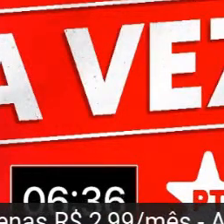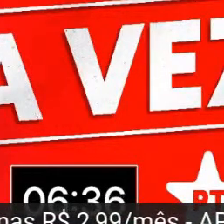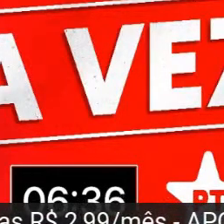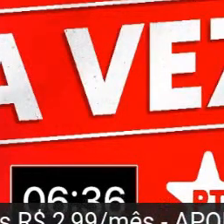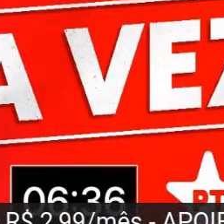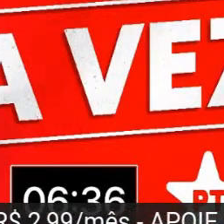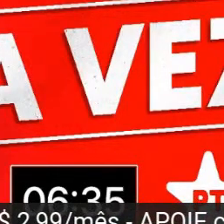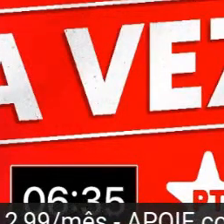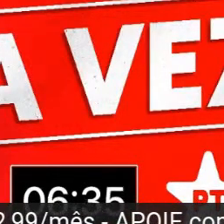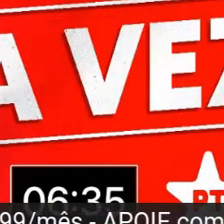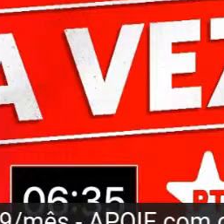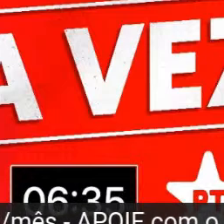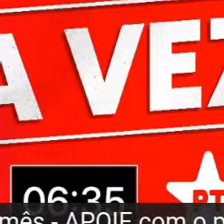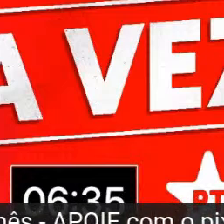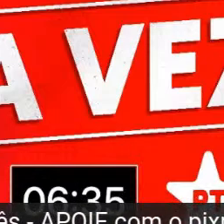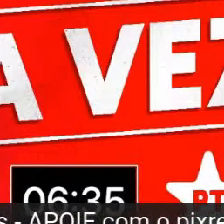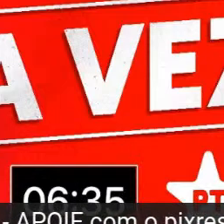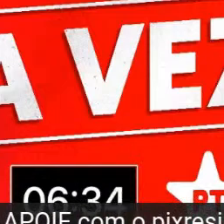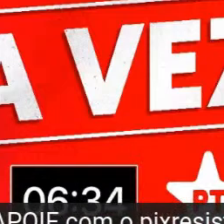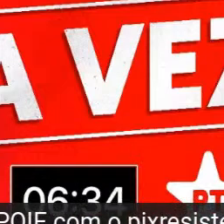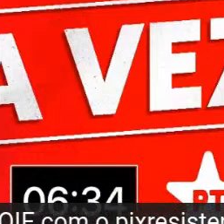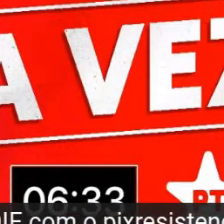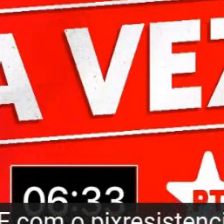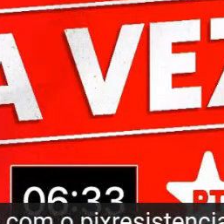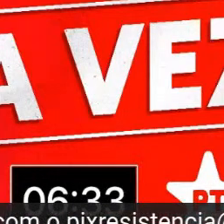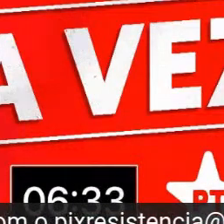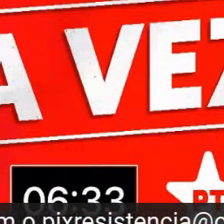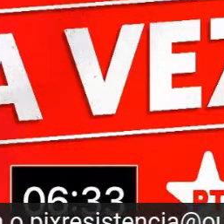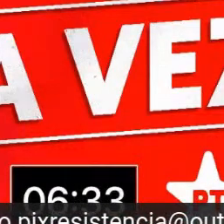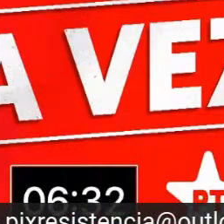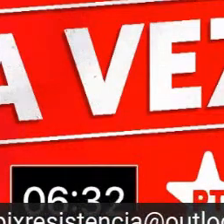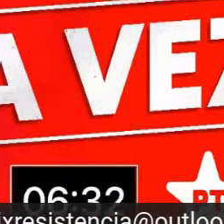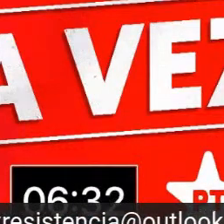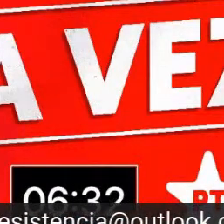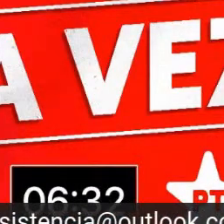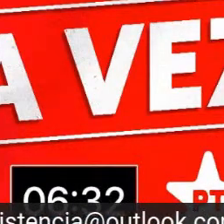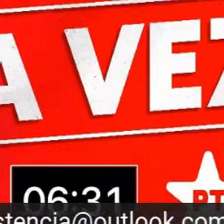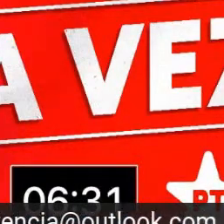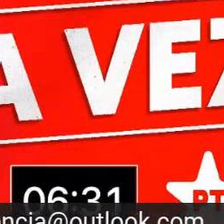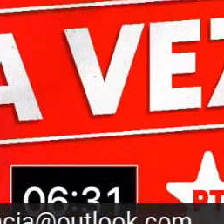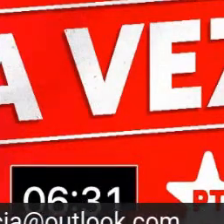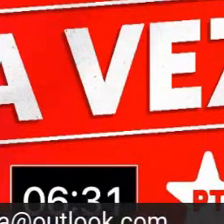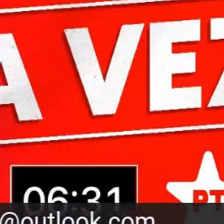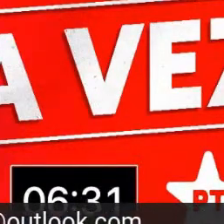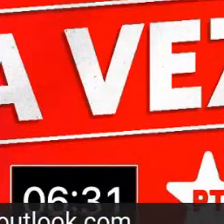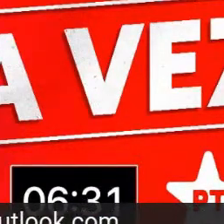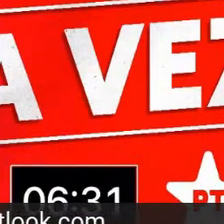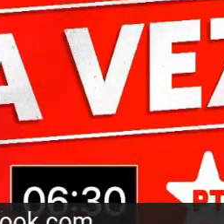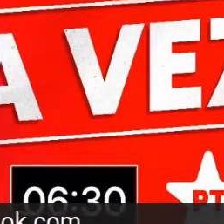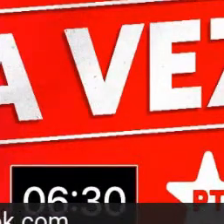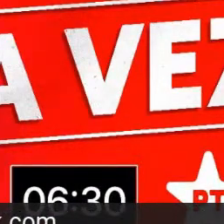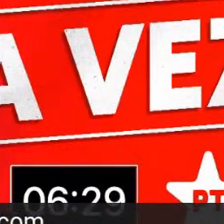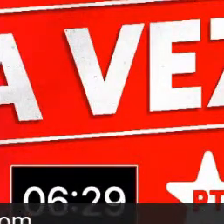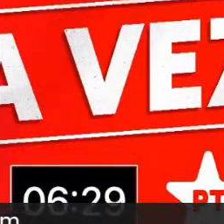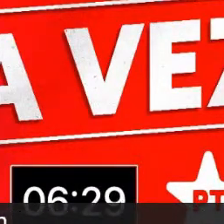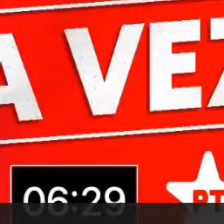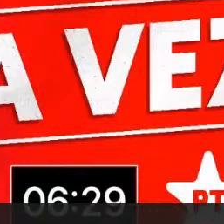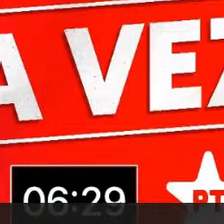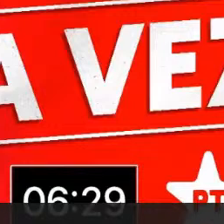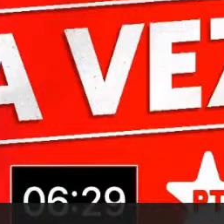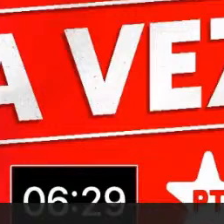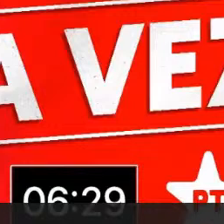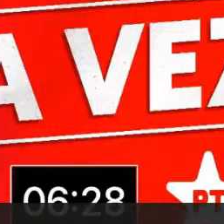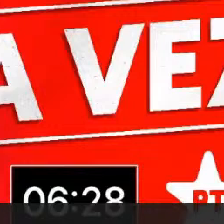lá, quero sorrir de novo já. Quero ver nosso povo lá.